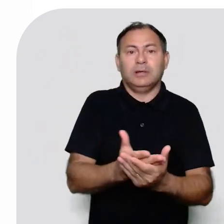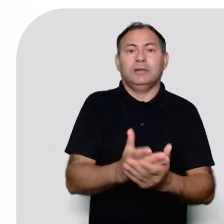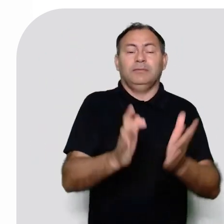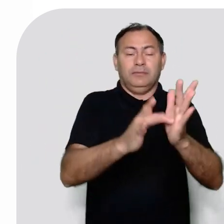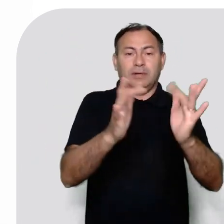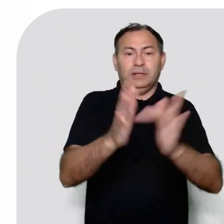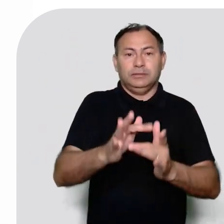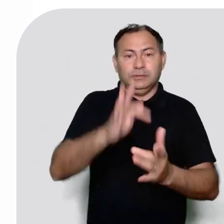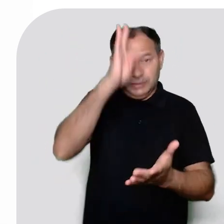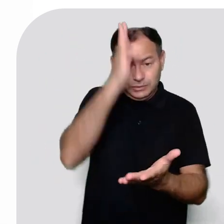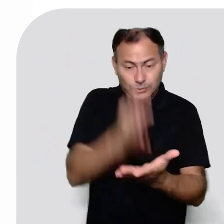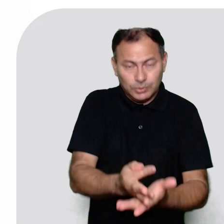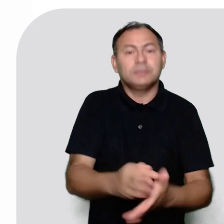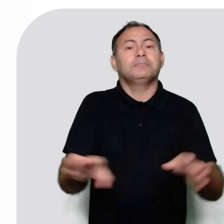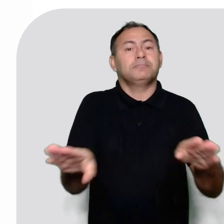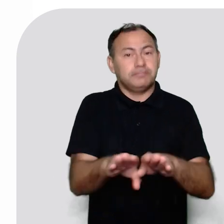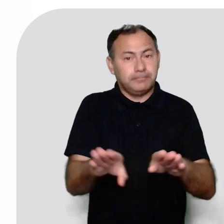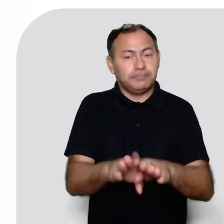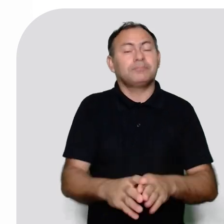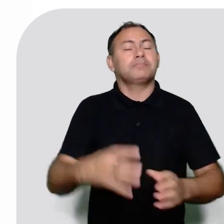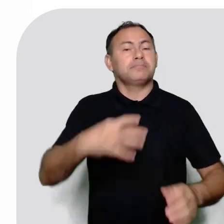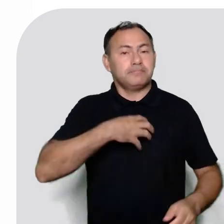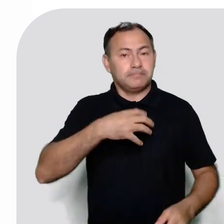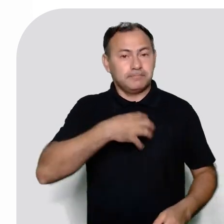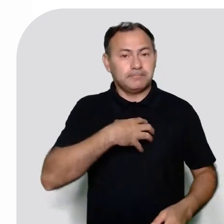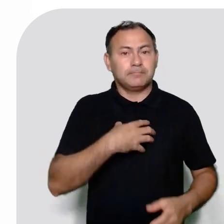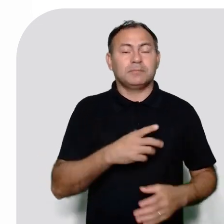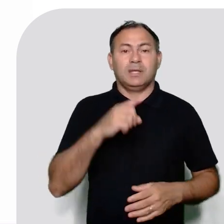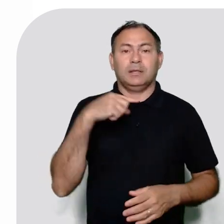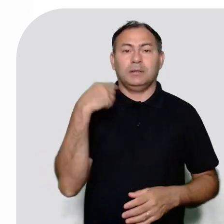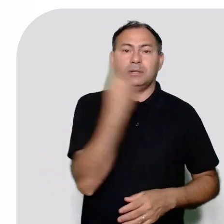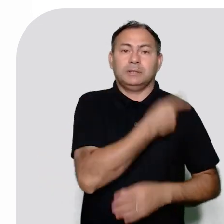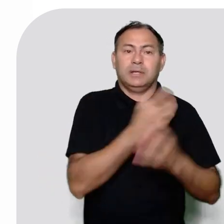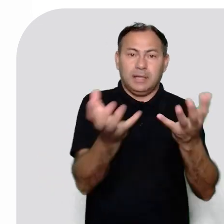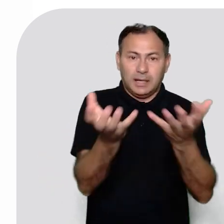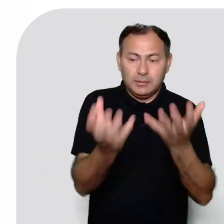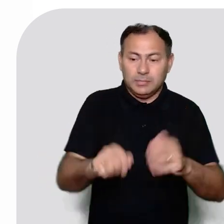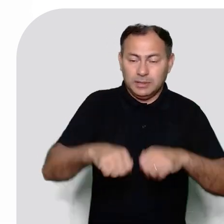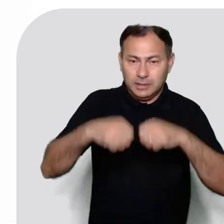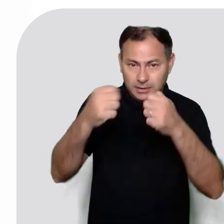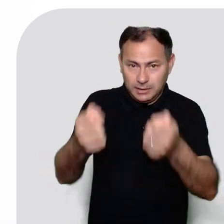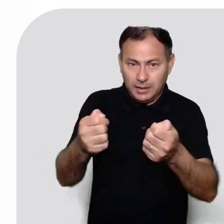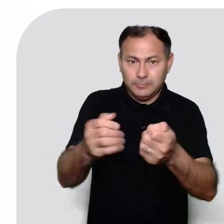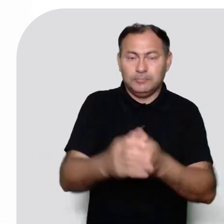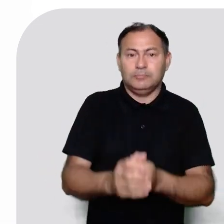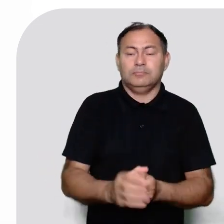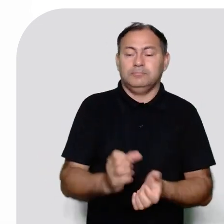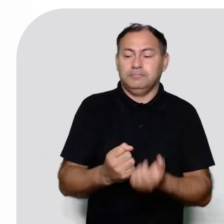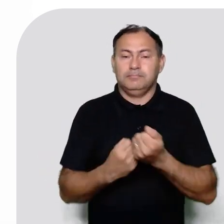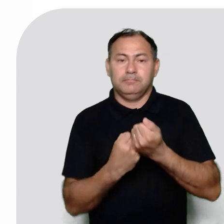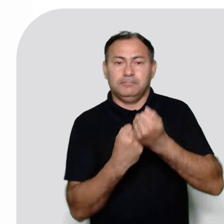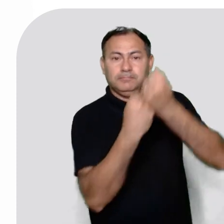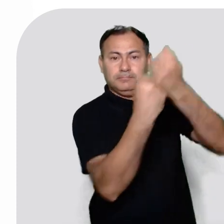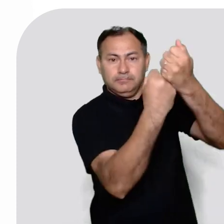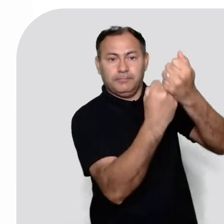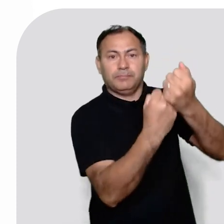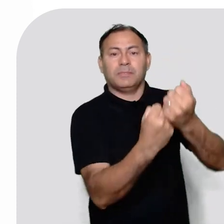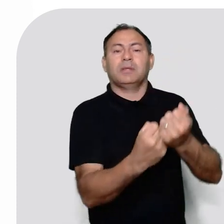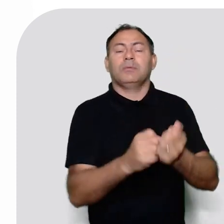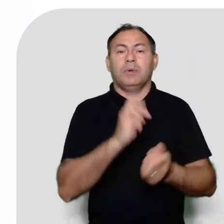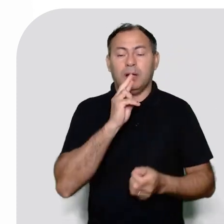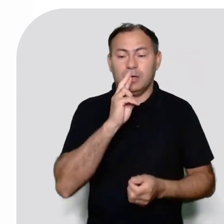Jesus Cristo, também sente, e nós queremos dar um suporte e